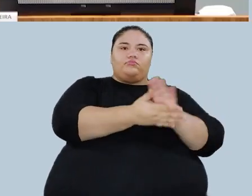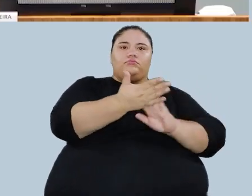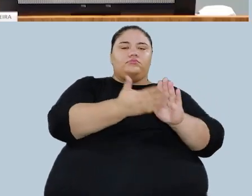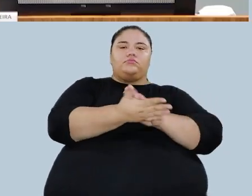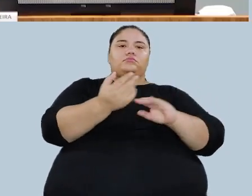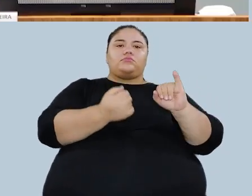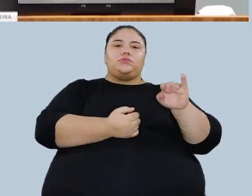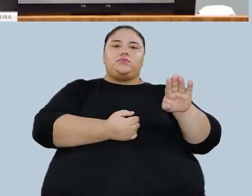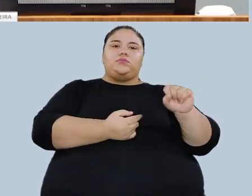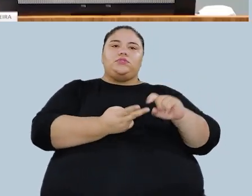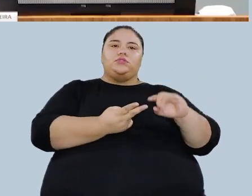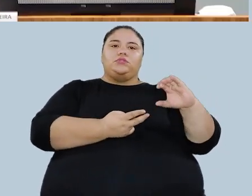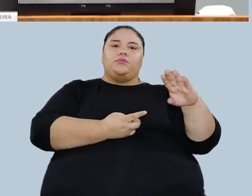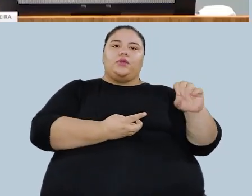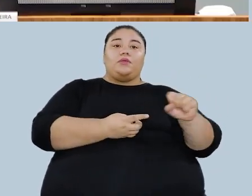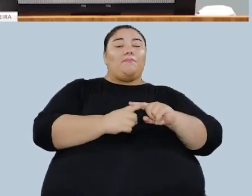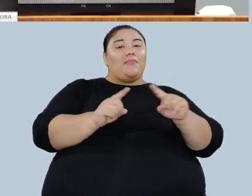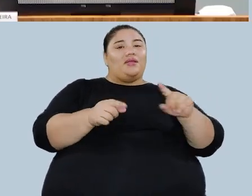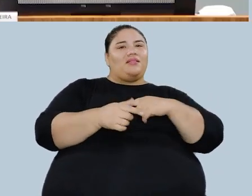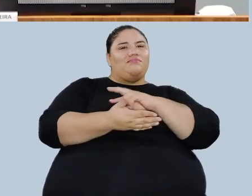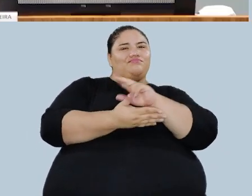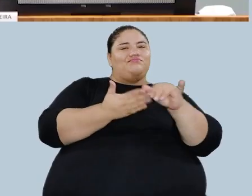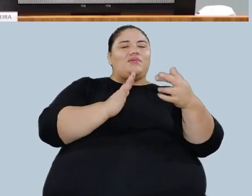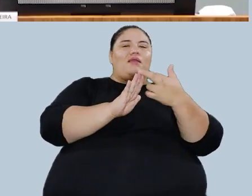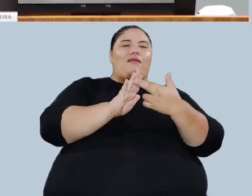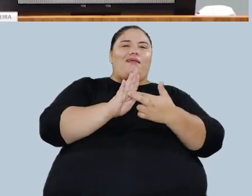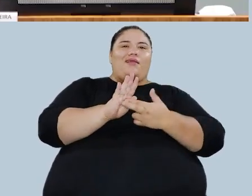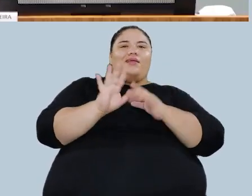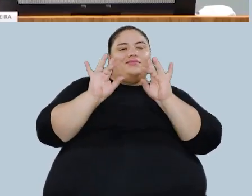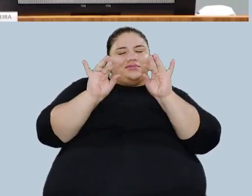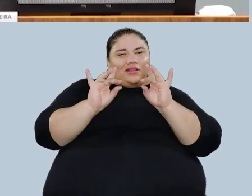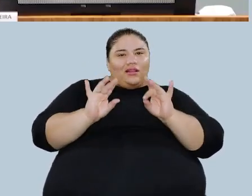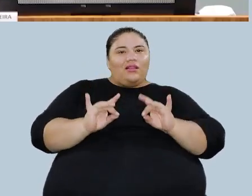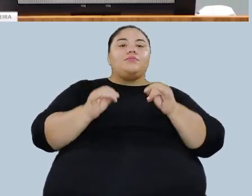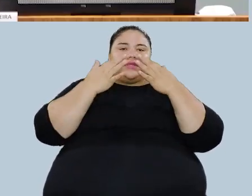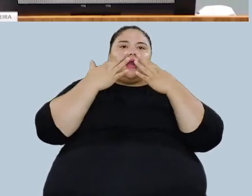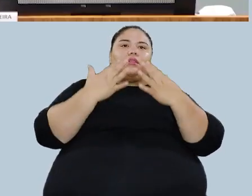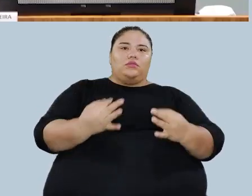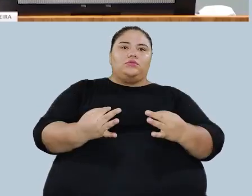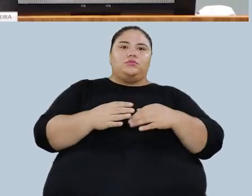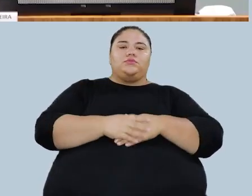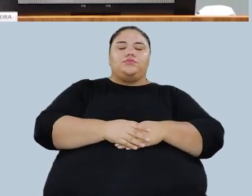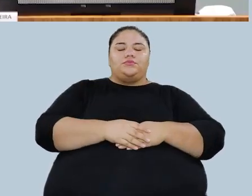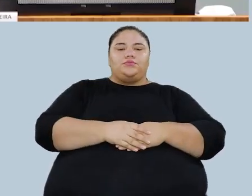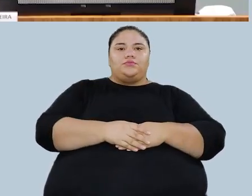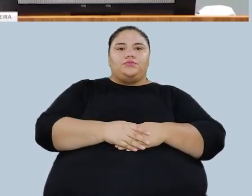do IBS e CBS, mas tem ali uma série de regrinhas específicas que merecem atenção,